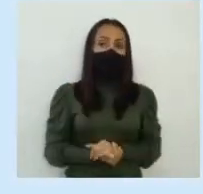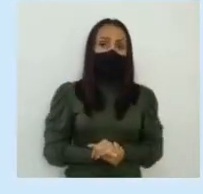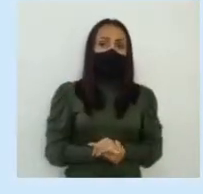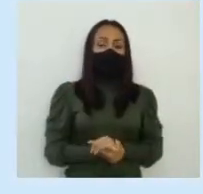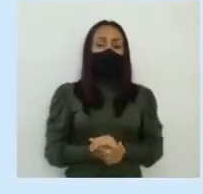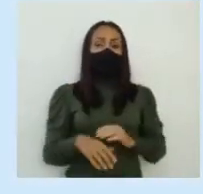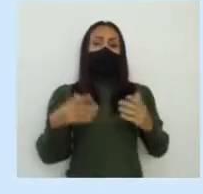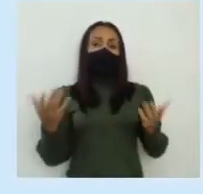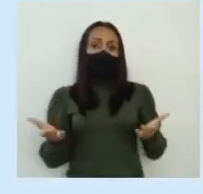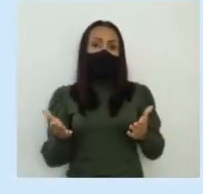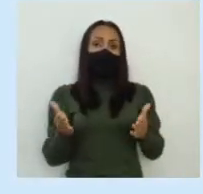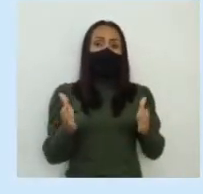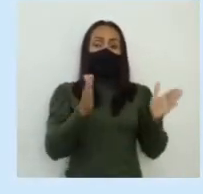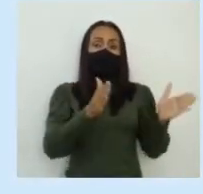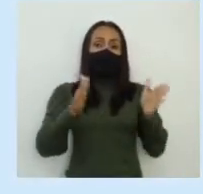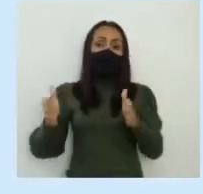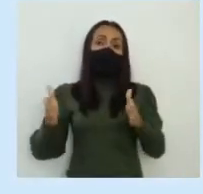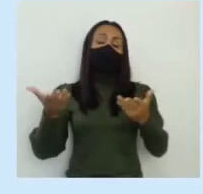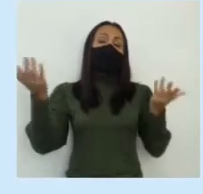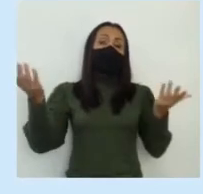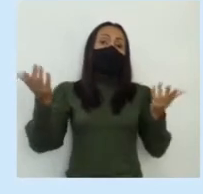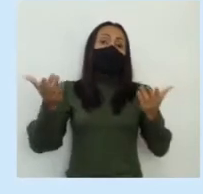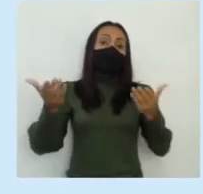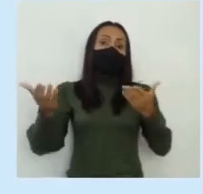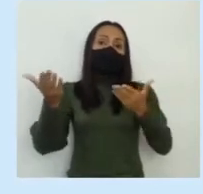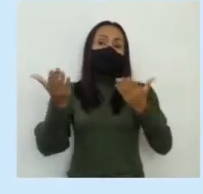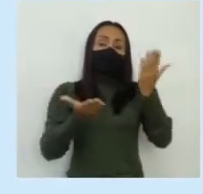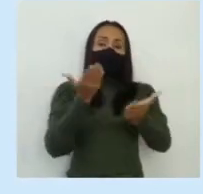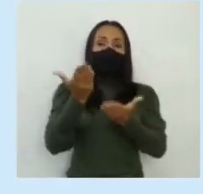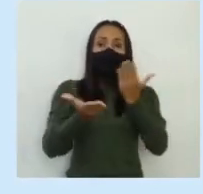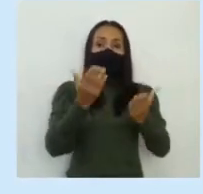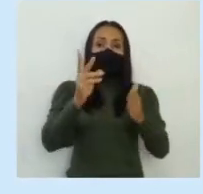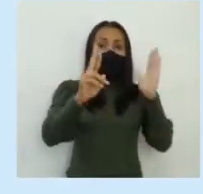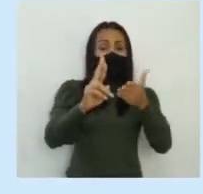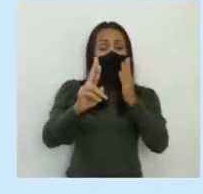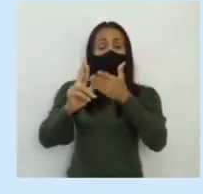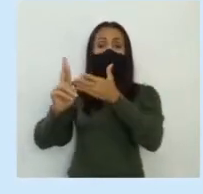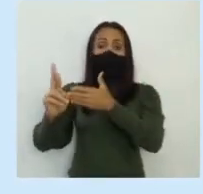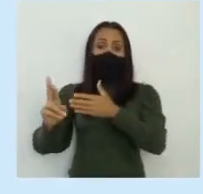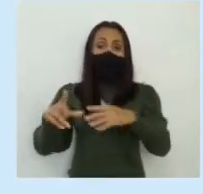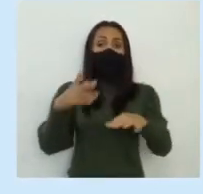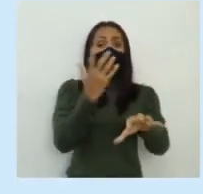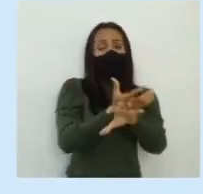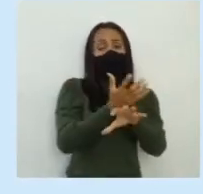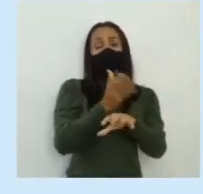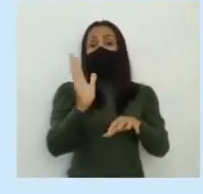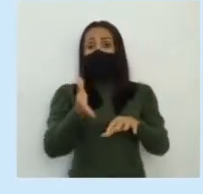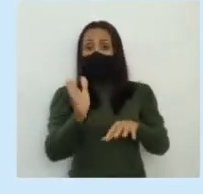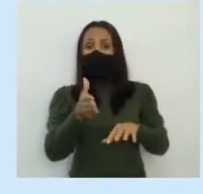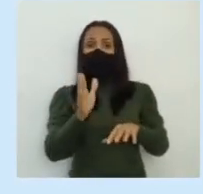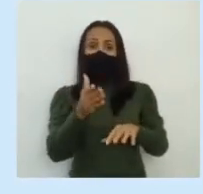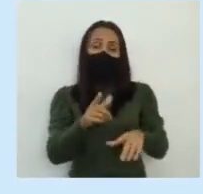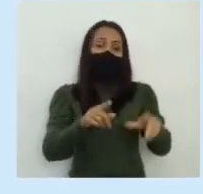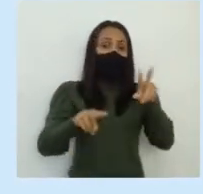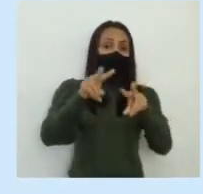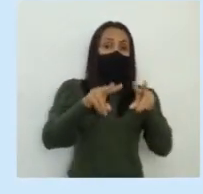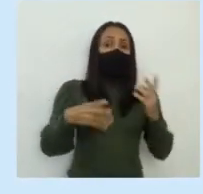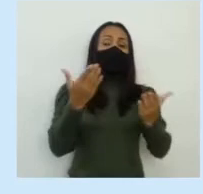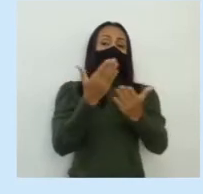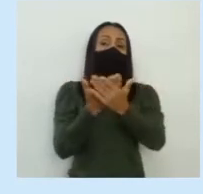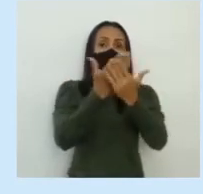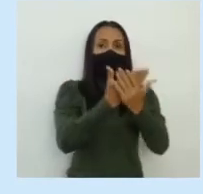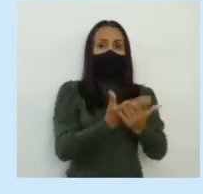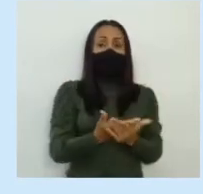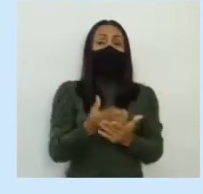pela disciplina serviço de referência. Então tá bem fresquinho ainda na mente de vocês. Eu acho que foi bem legal, tenho certeza que vocês gostaram